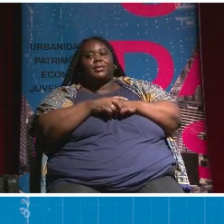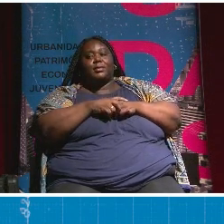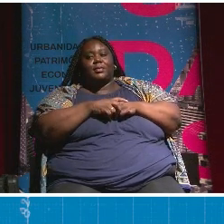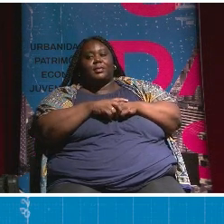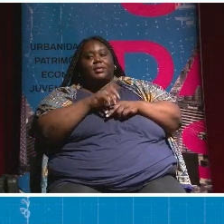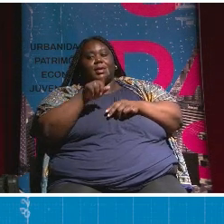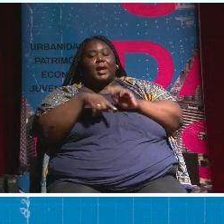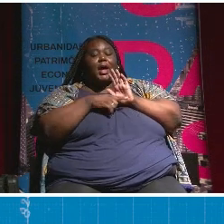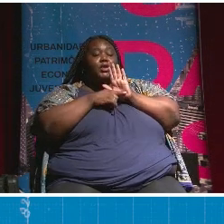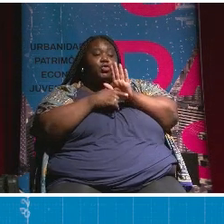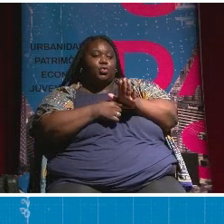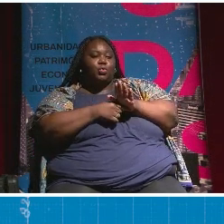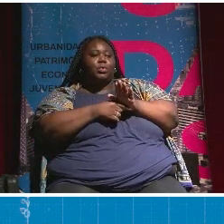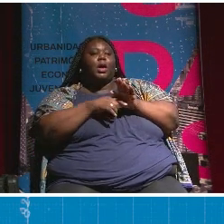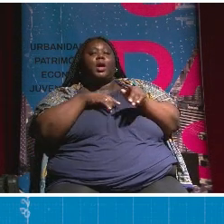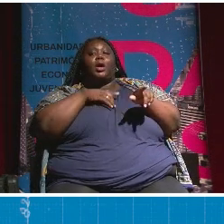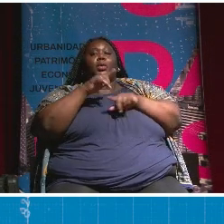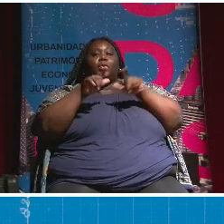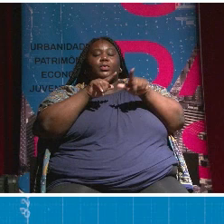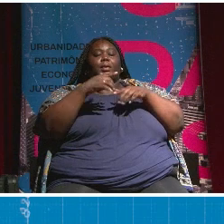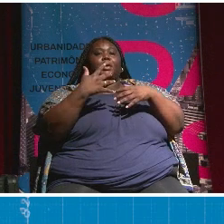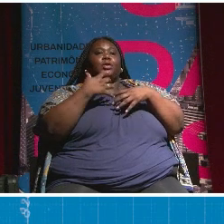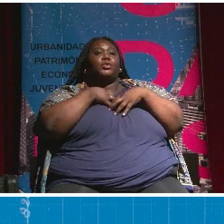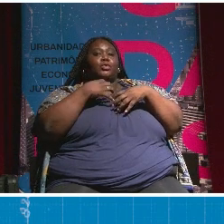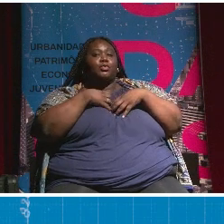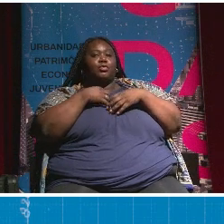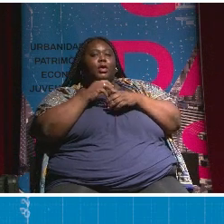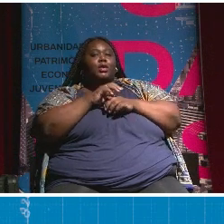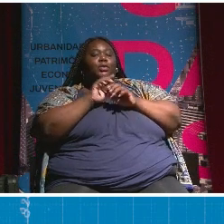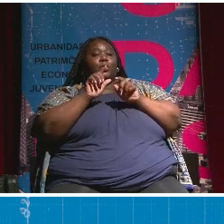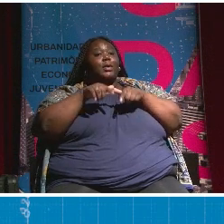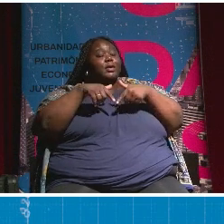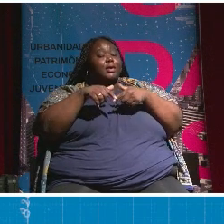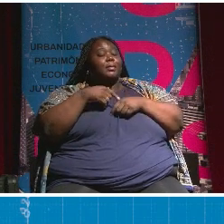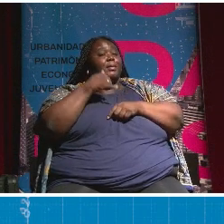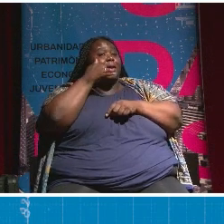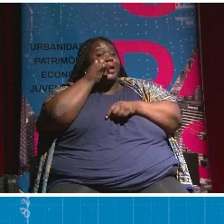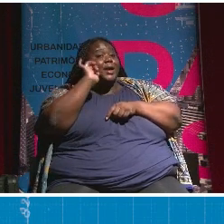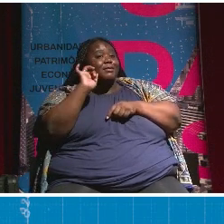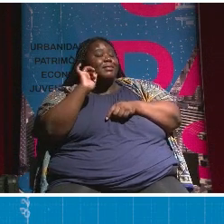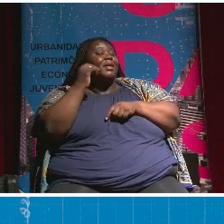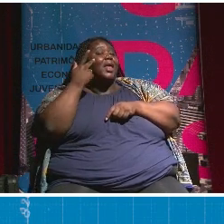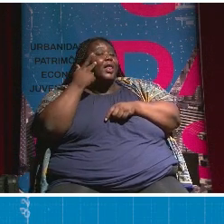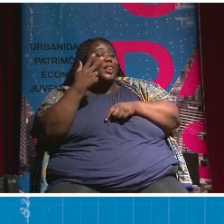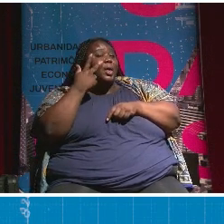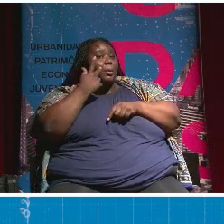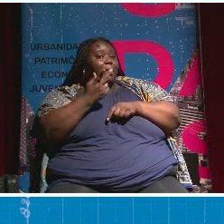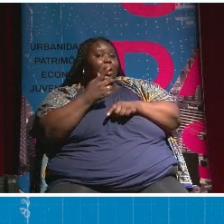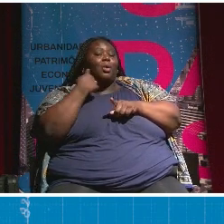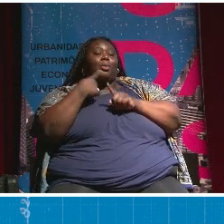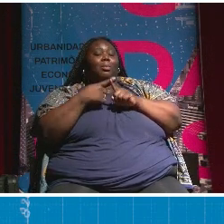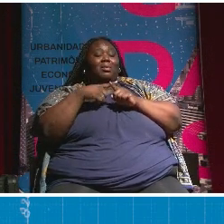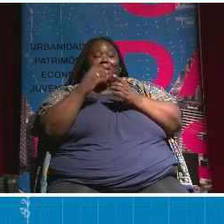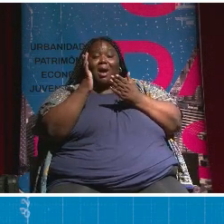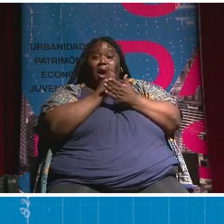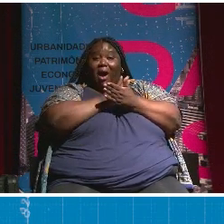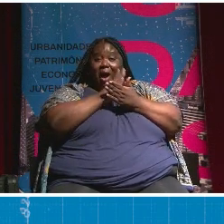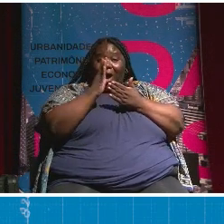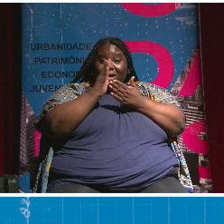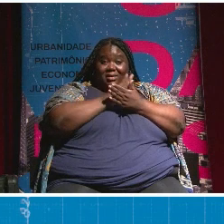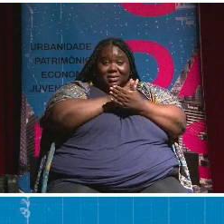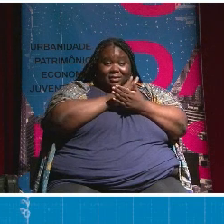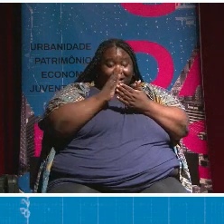é contribuir com esse trabalho de uma forma proativa para evitar banalização, porque muitas vezes